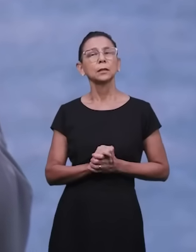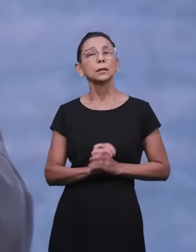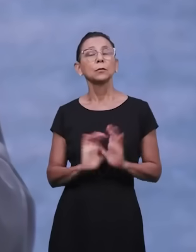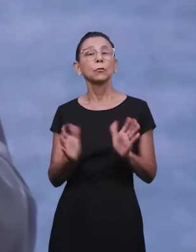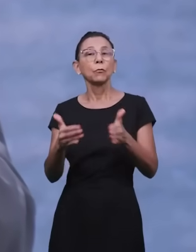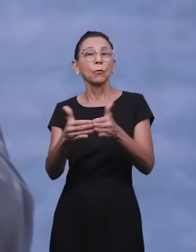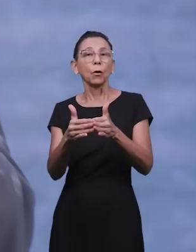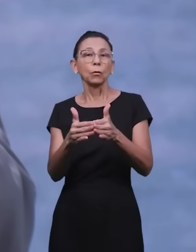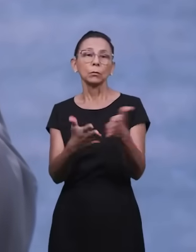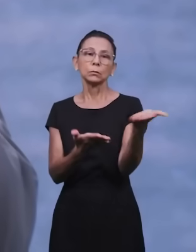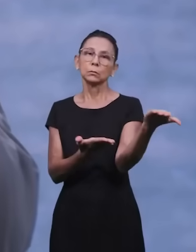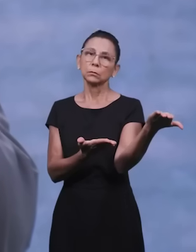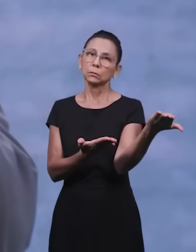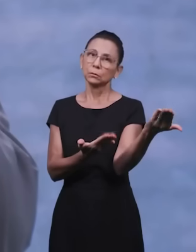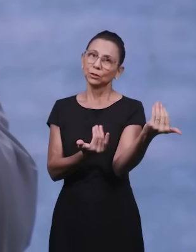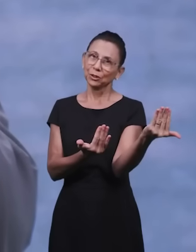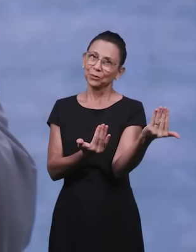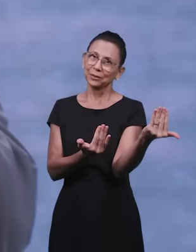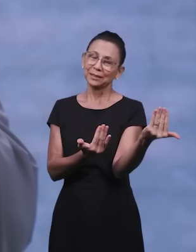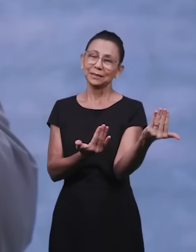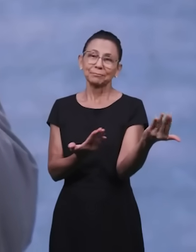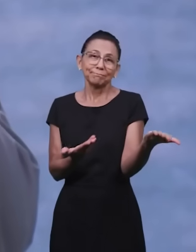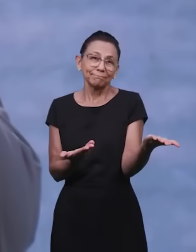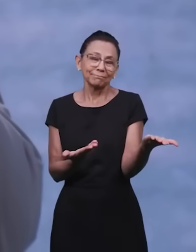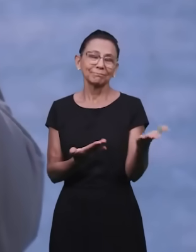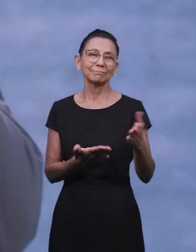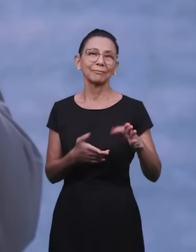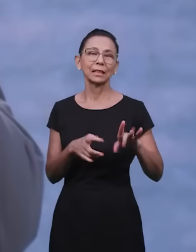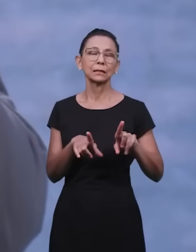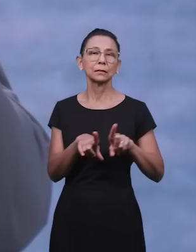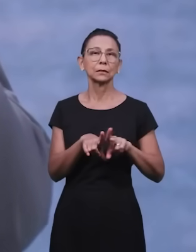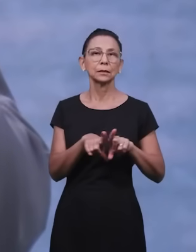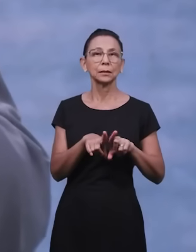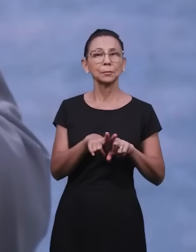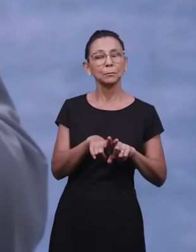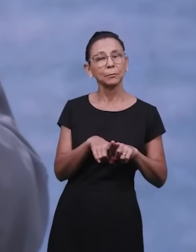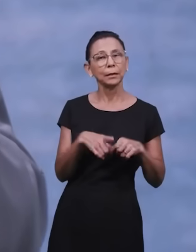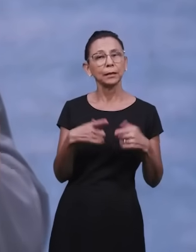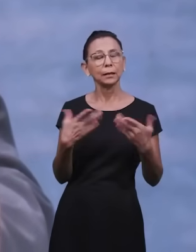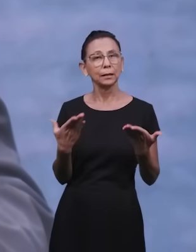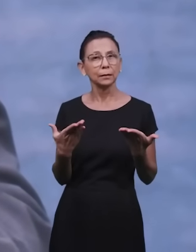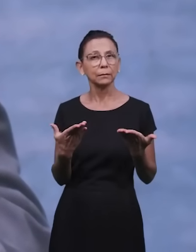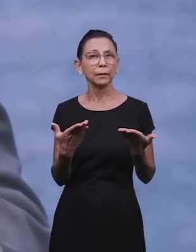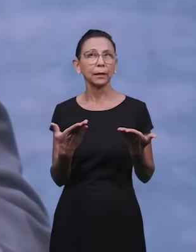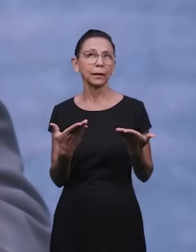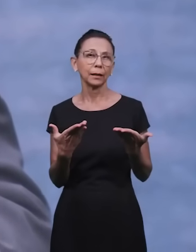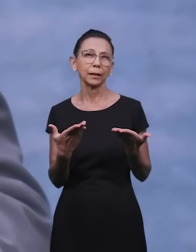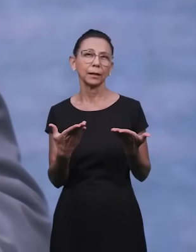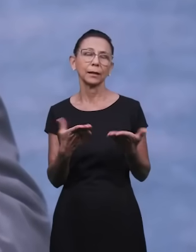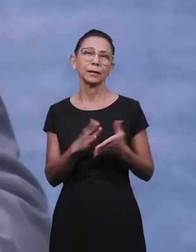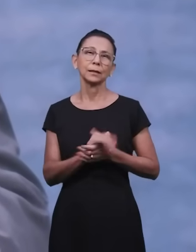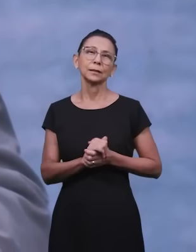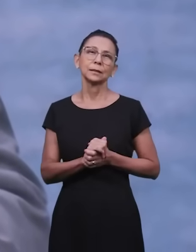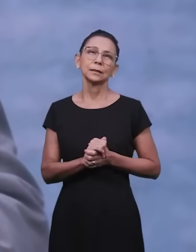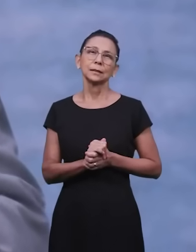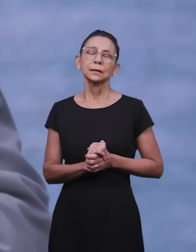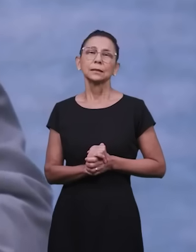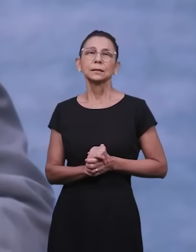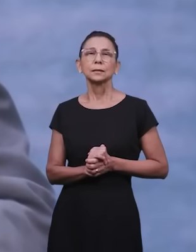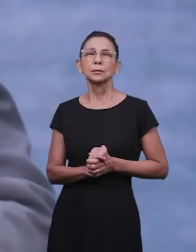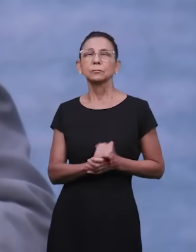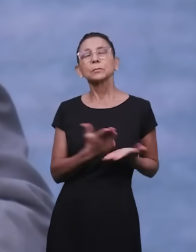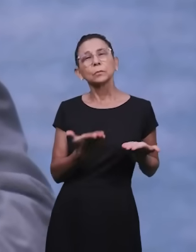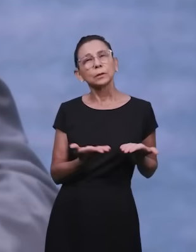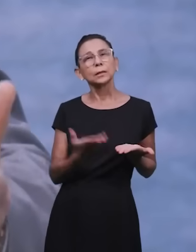programa, aos jovens e que também estão conduzidos, como tudo, aliás, no nosso meio, pela direção do